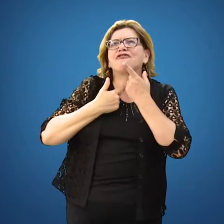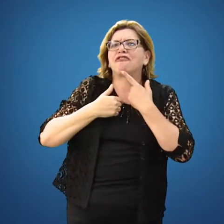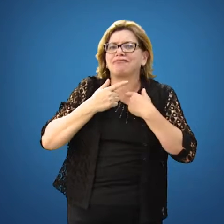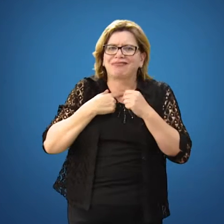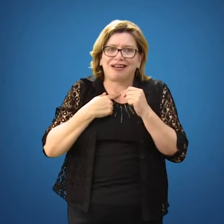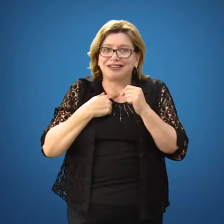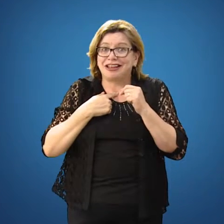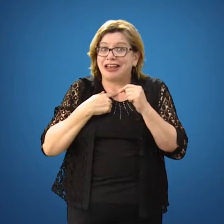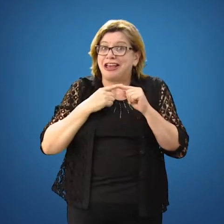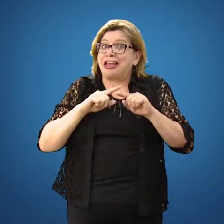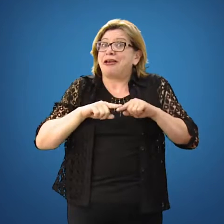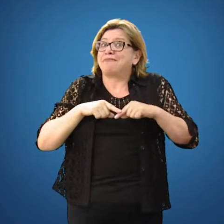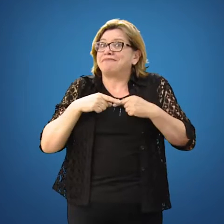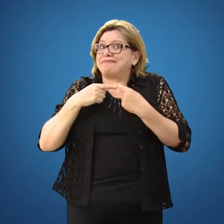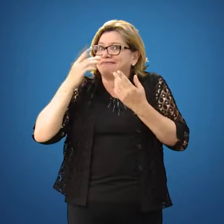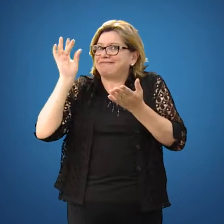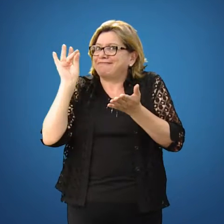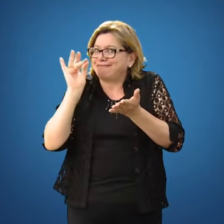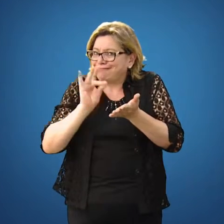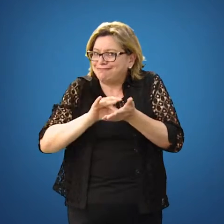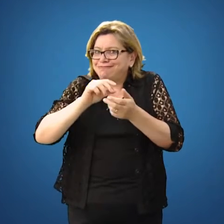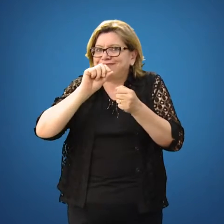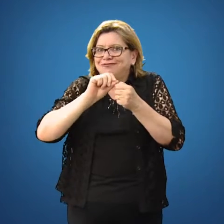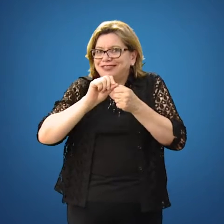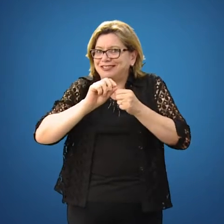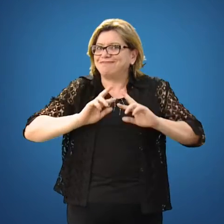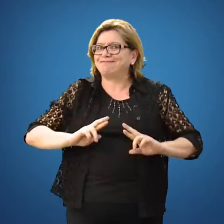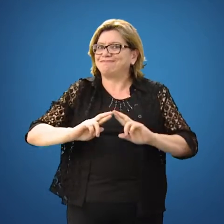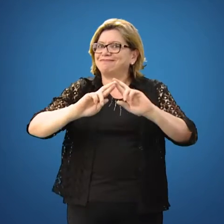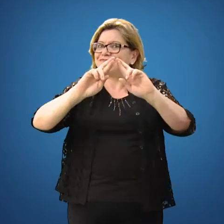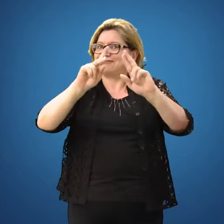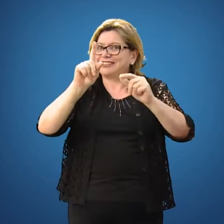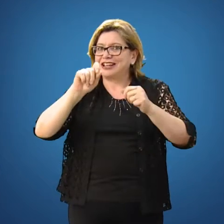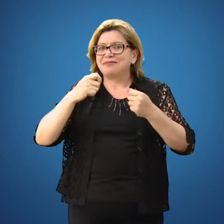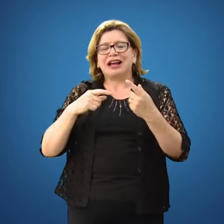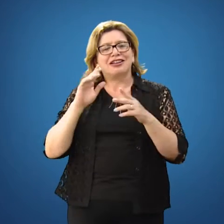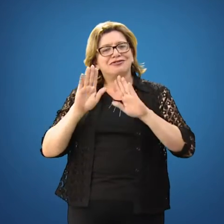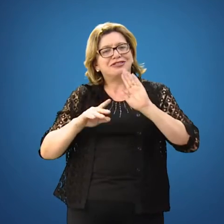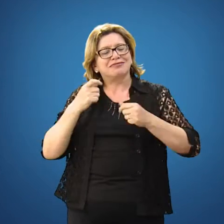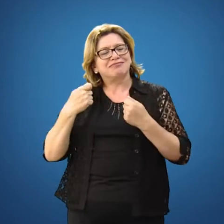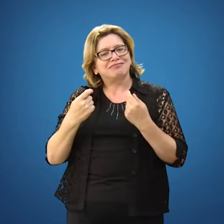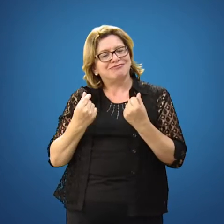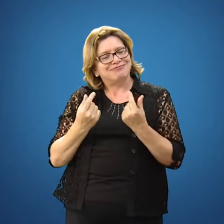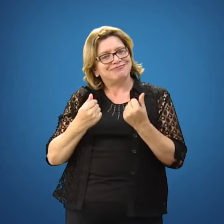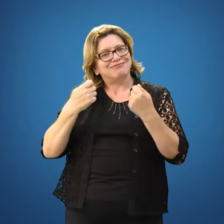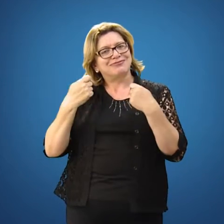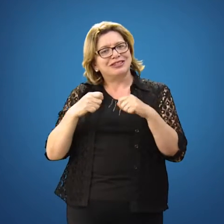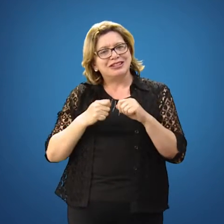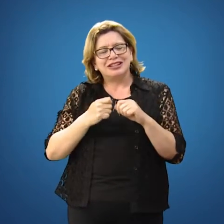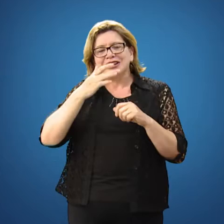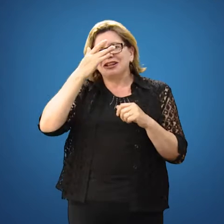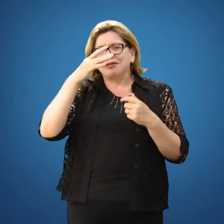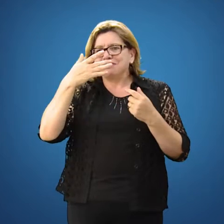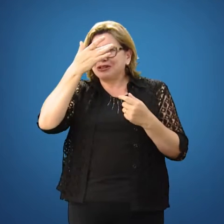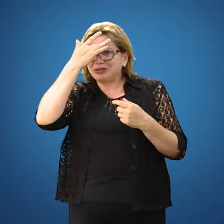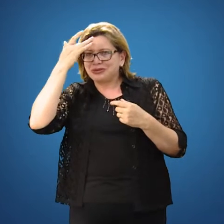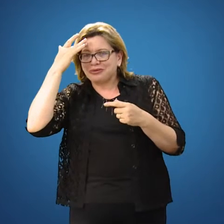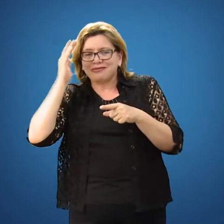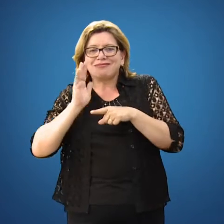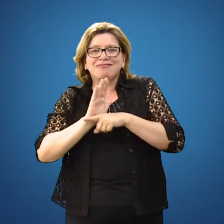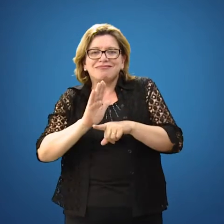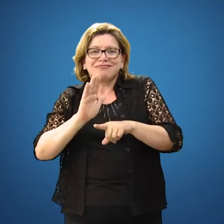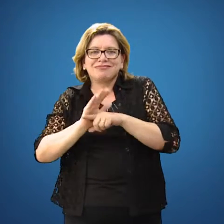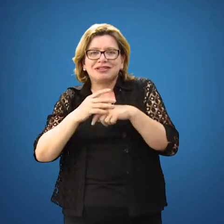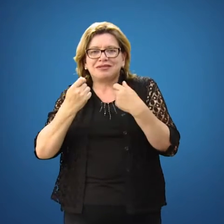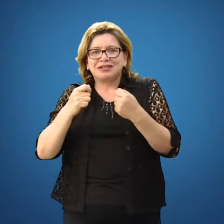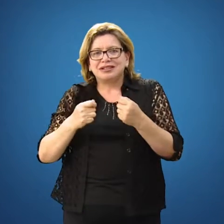algo e, vias de fato, ter condições, recursos financeiros, recursos humanos, aqueles capitais naturais, né, que